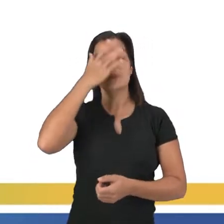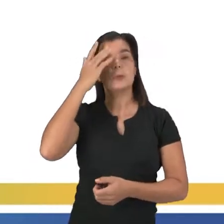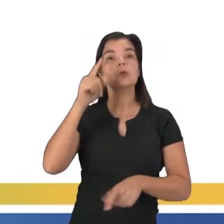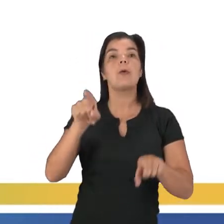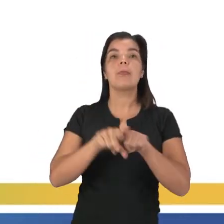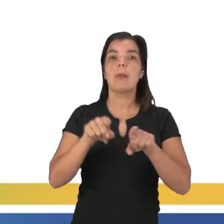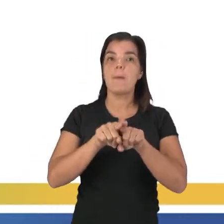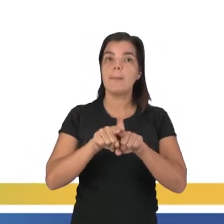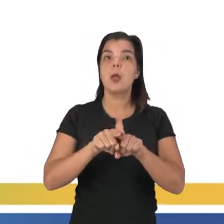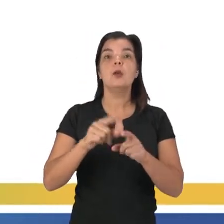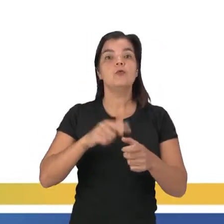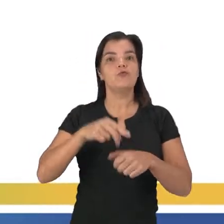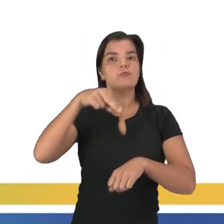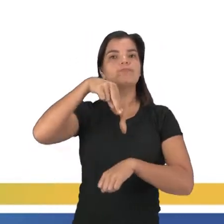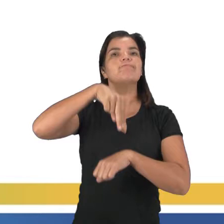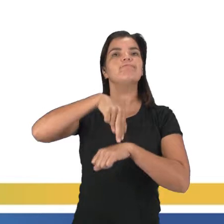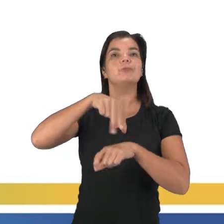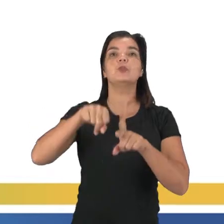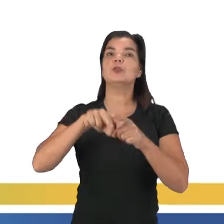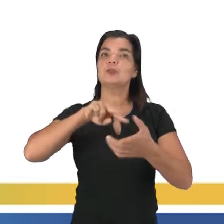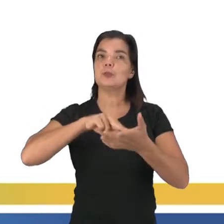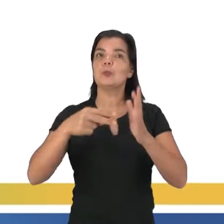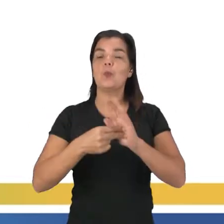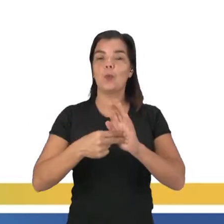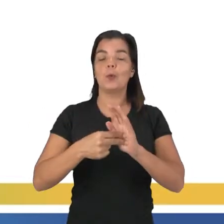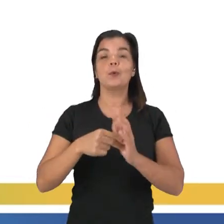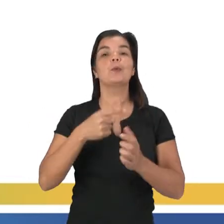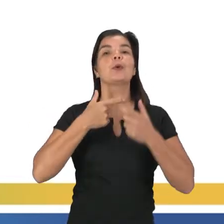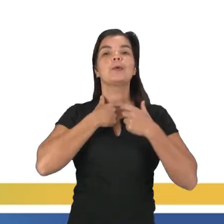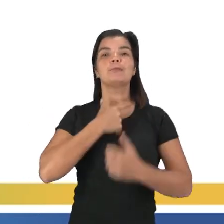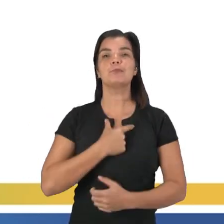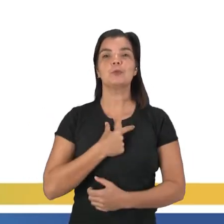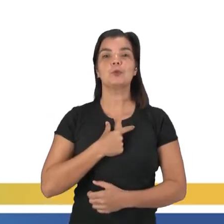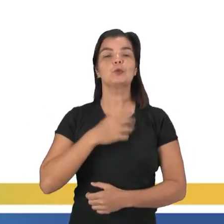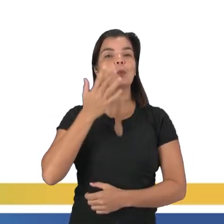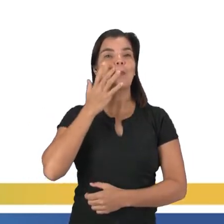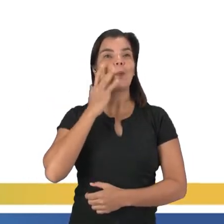definem colocações de um pódio, ou seja, valendo um ouro.